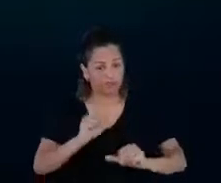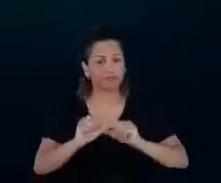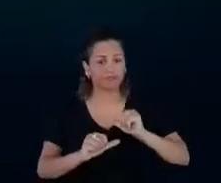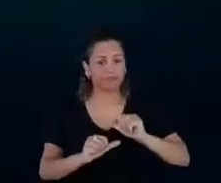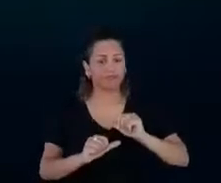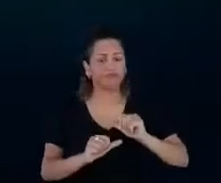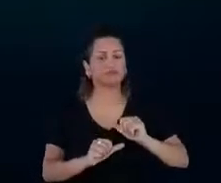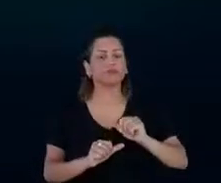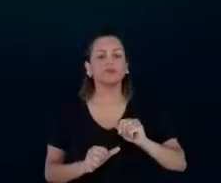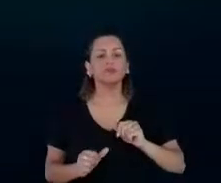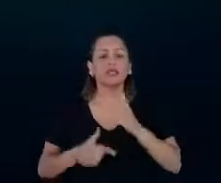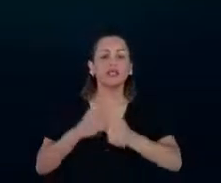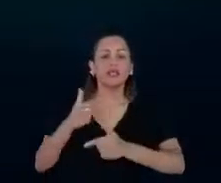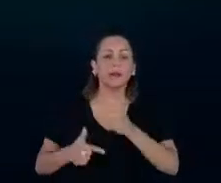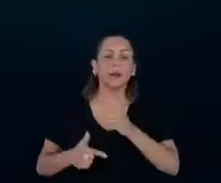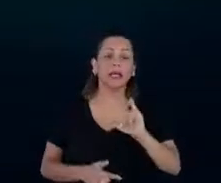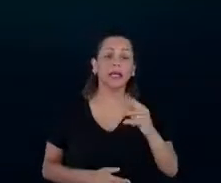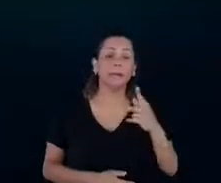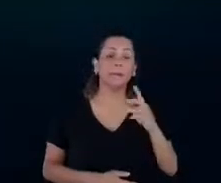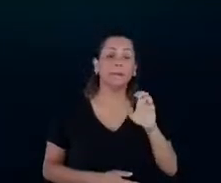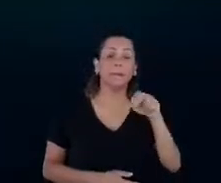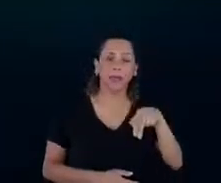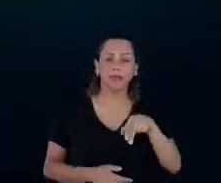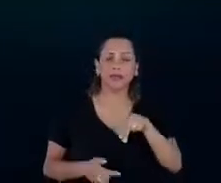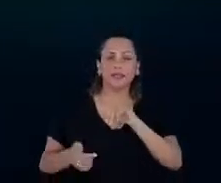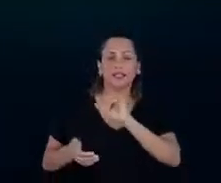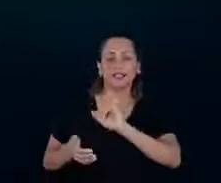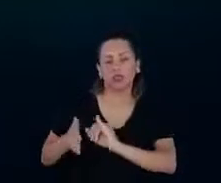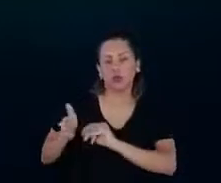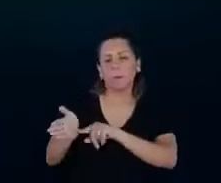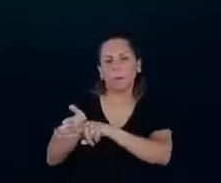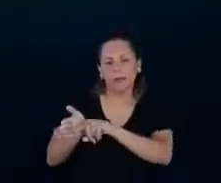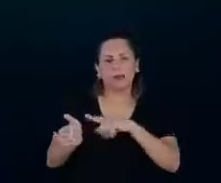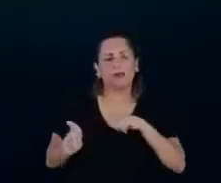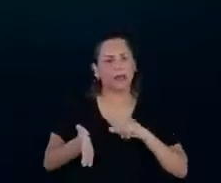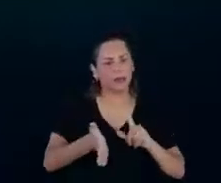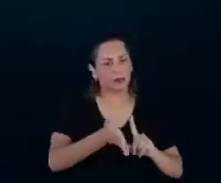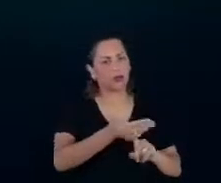tem a tecnologia do etanol. Então, são parceiros muito importantes.